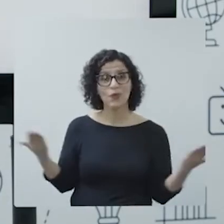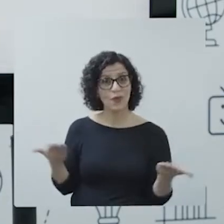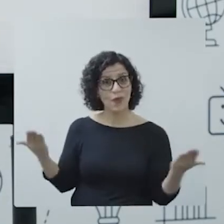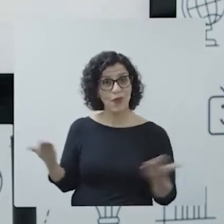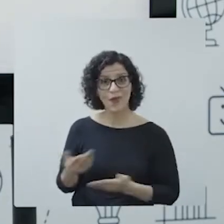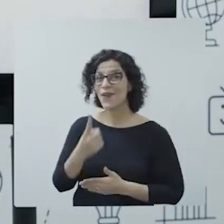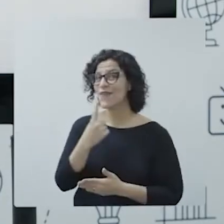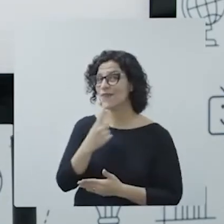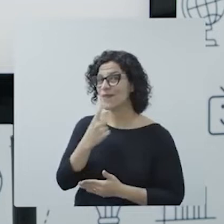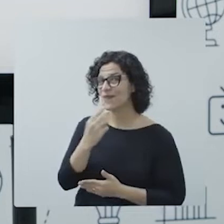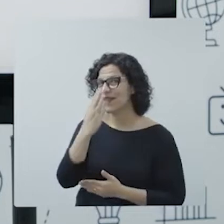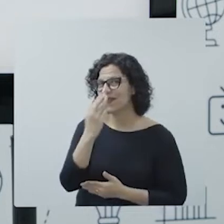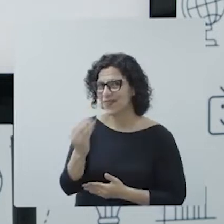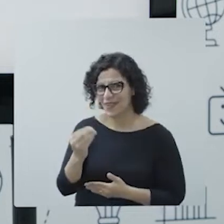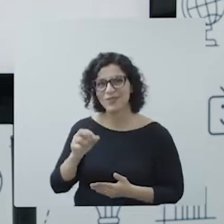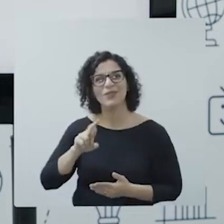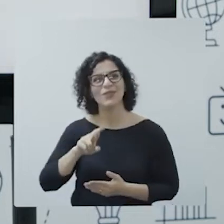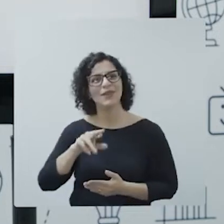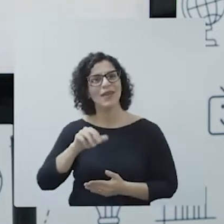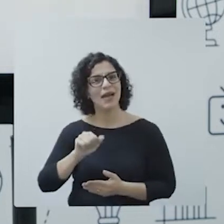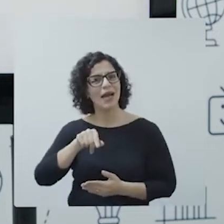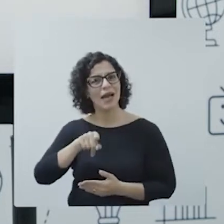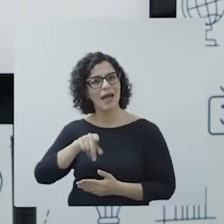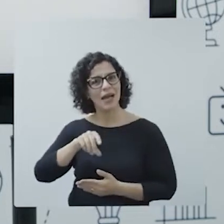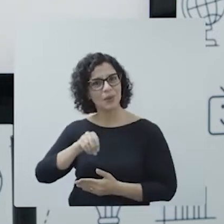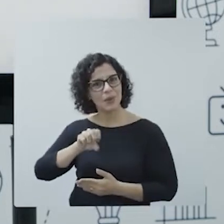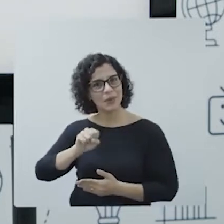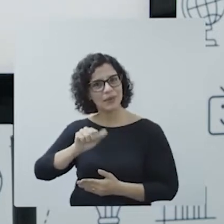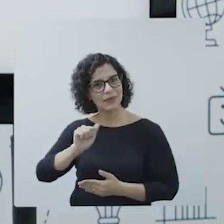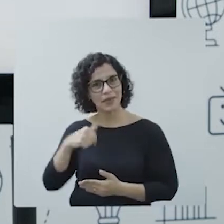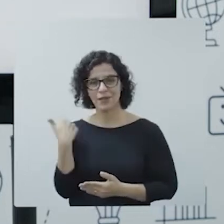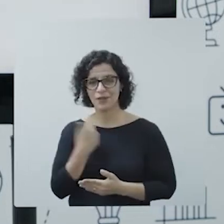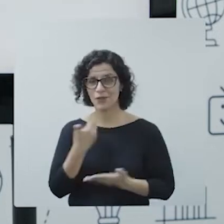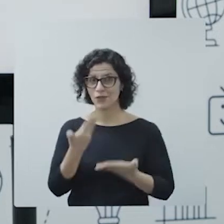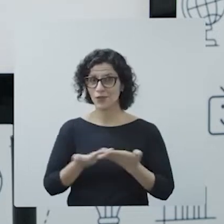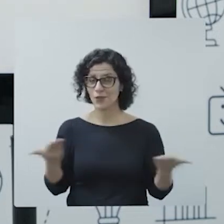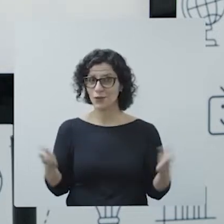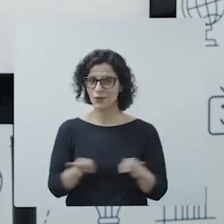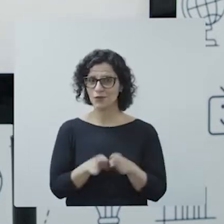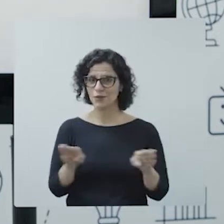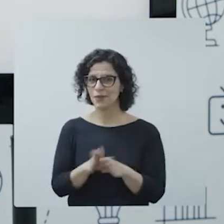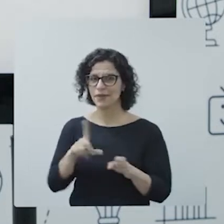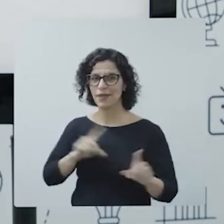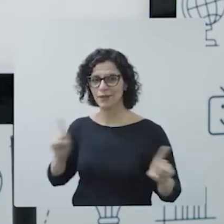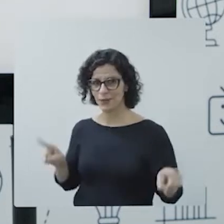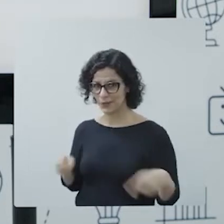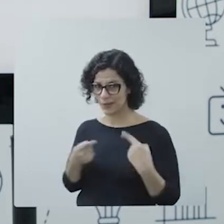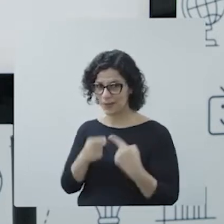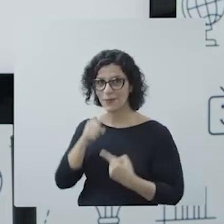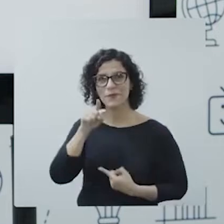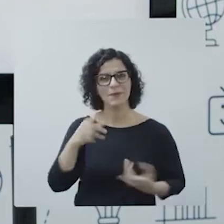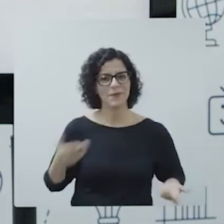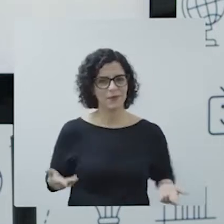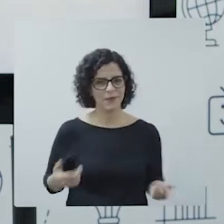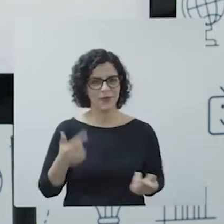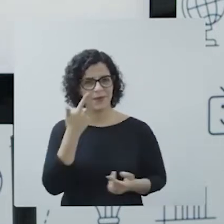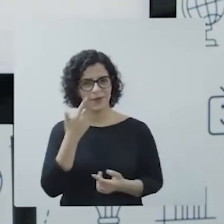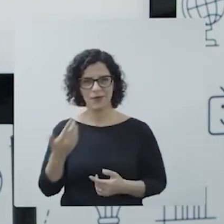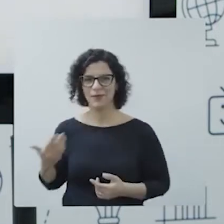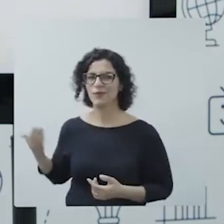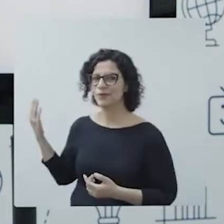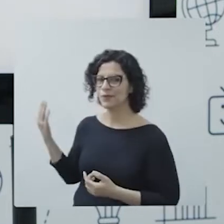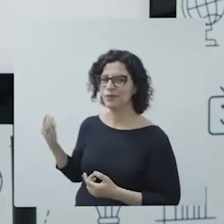a raposa que estamos vendo hoje. E nós trouxemos um desafio para vocês. Olhem